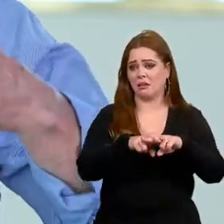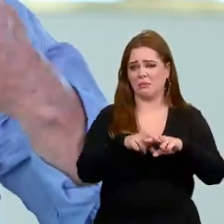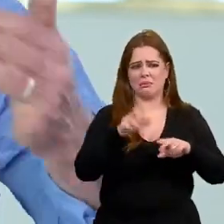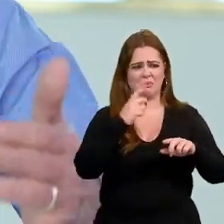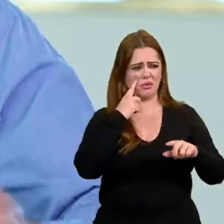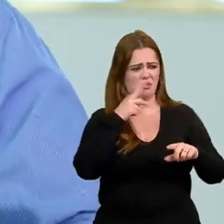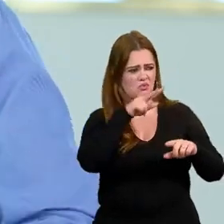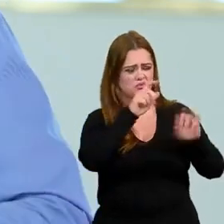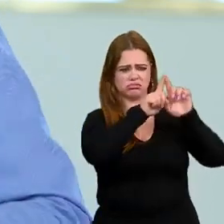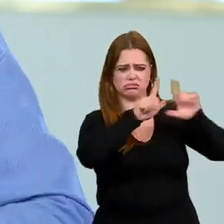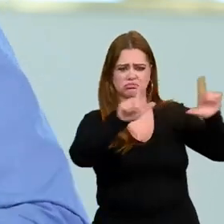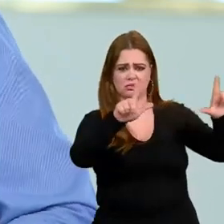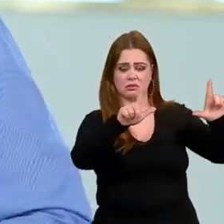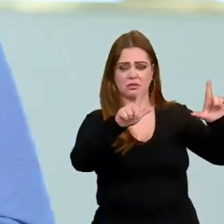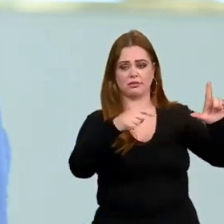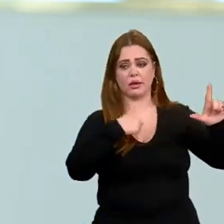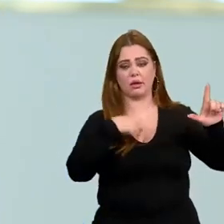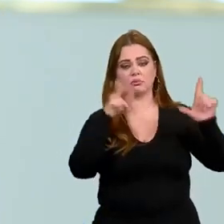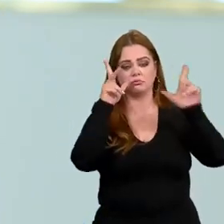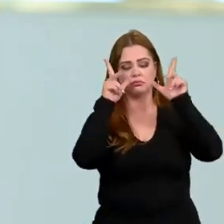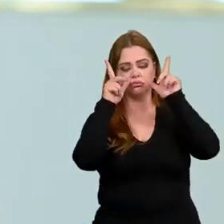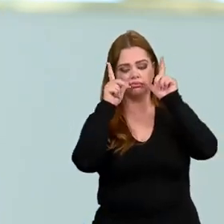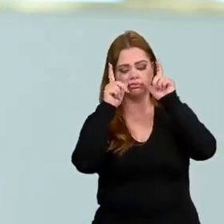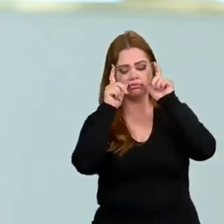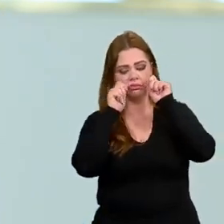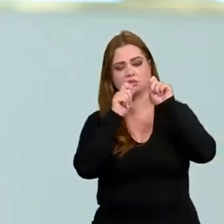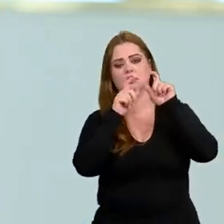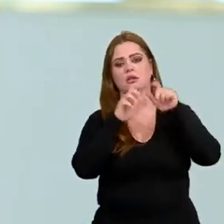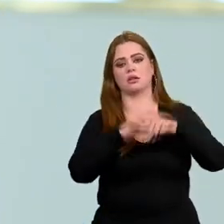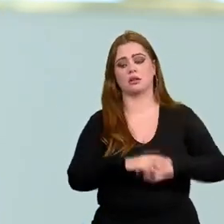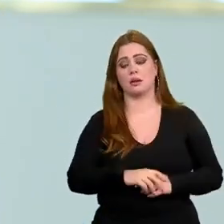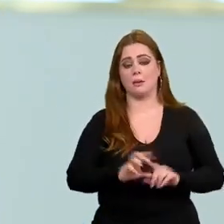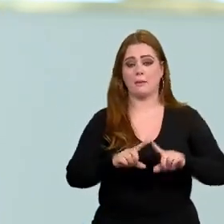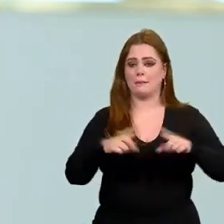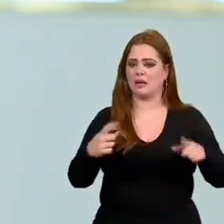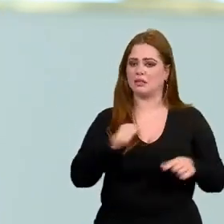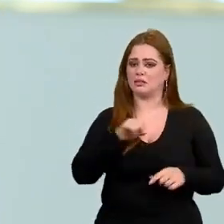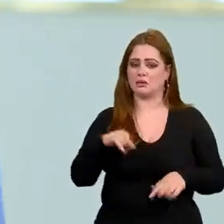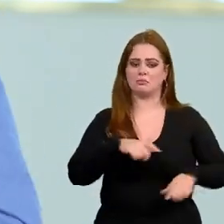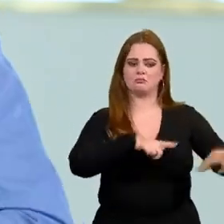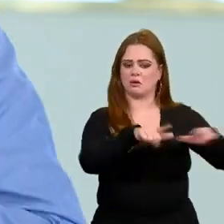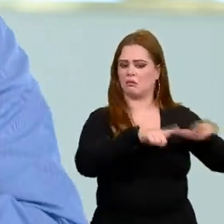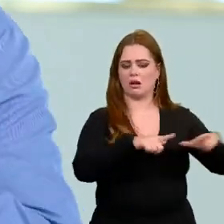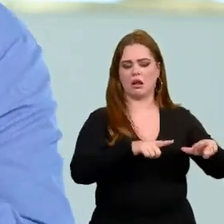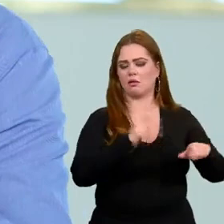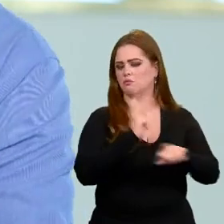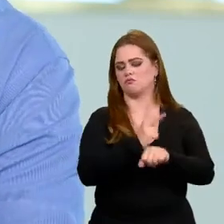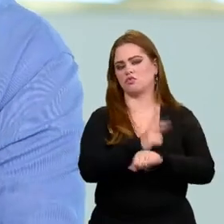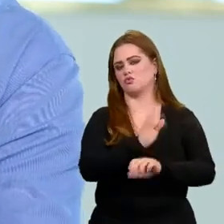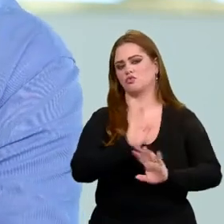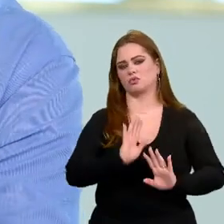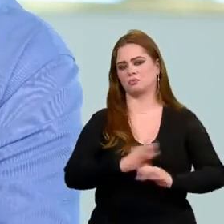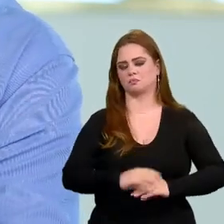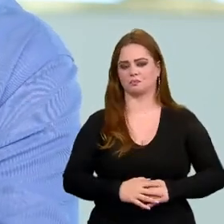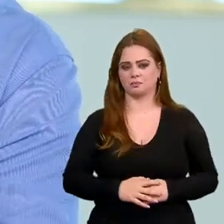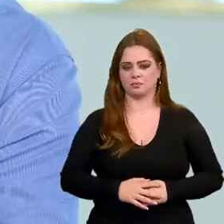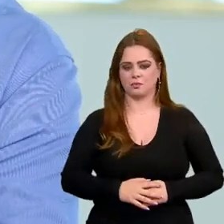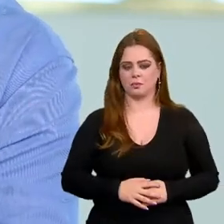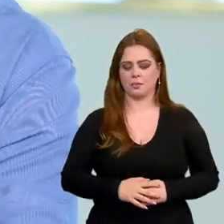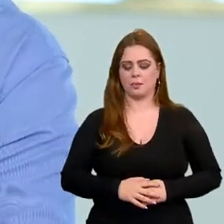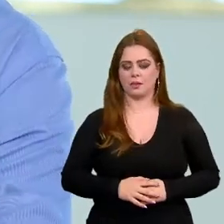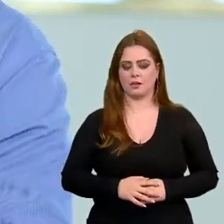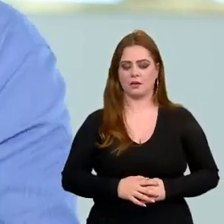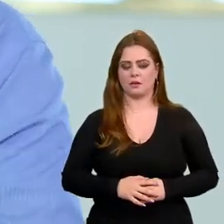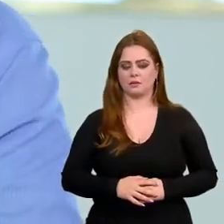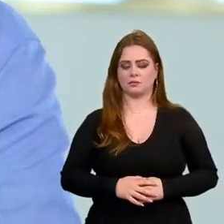tiver gente, ou tiver um microfone perto de mim, eu estou trabalhando. É a terceira vez aqui no Palácio do Alvorada, né?